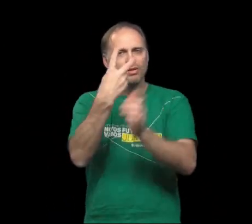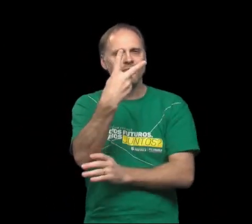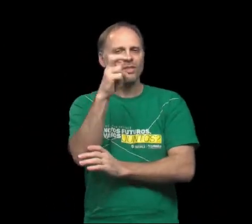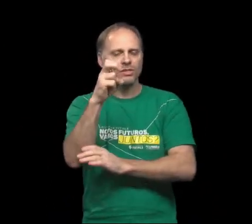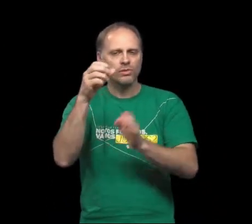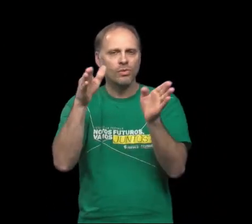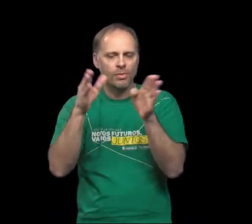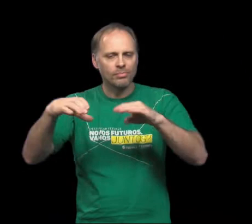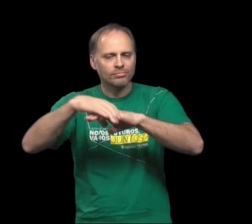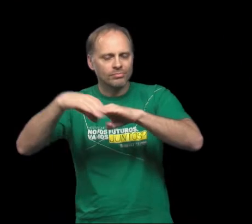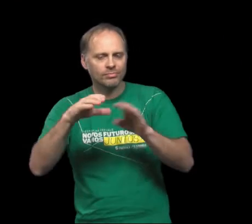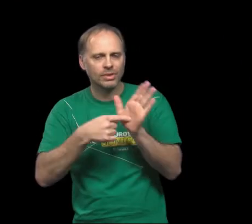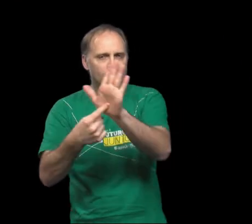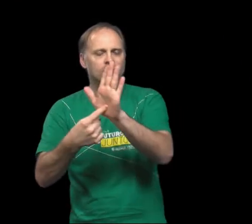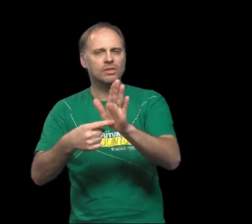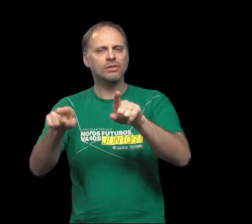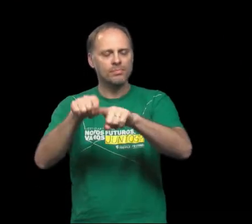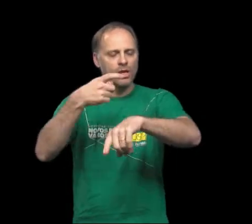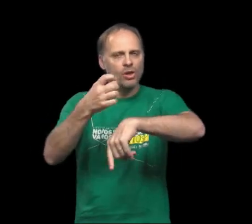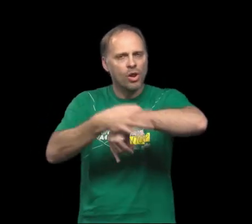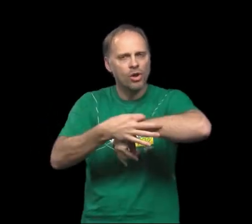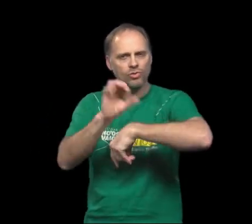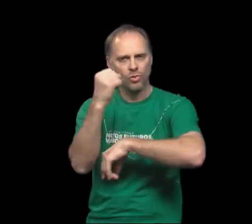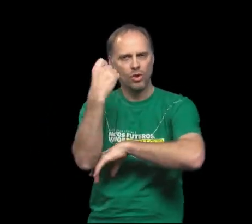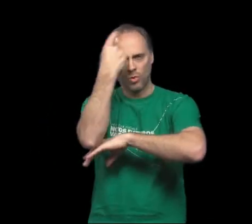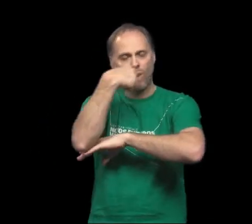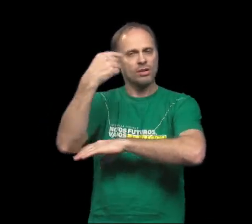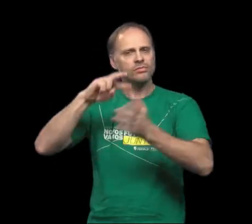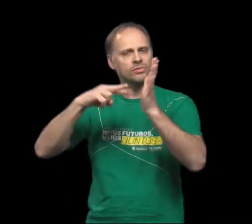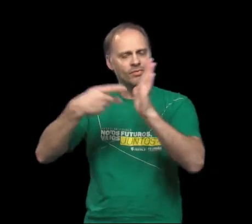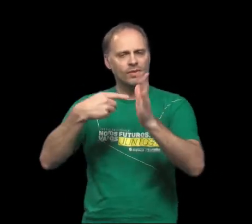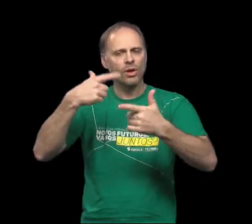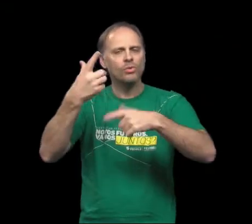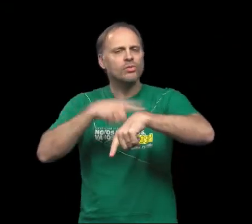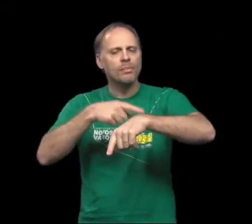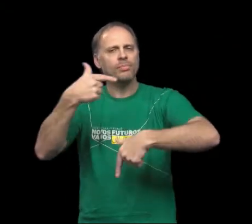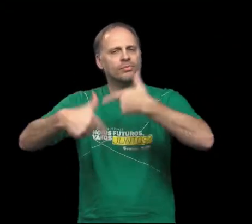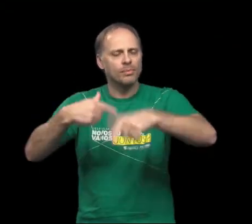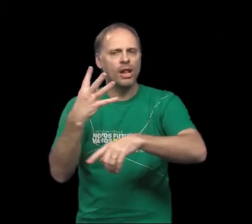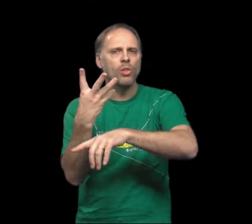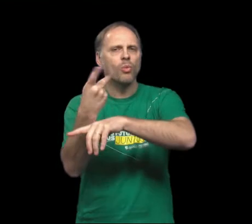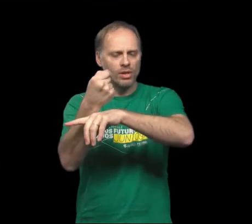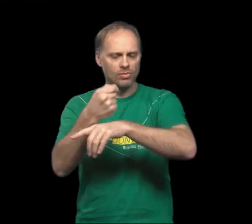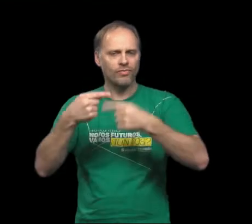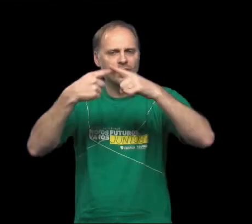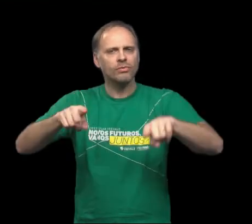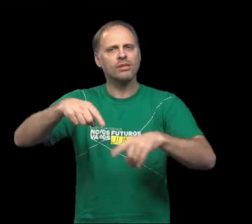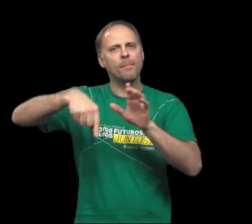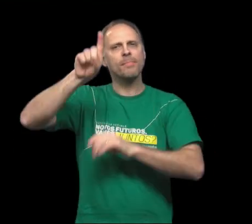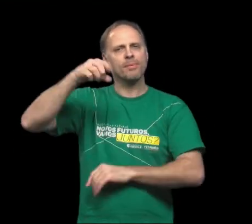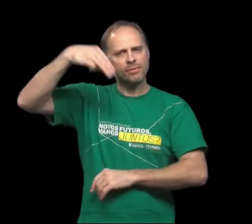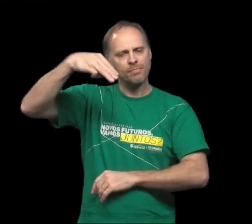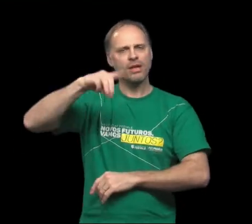25 sapatos, sob um relógio de 8 horas, que significa a jornada diária de trabalho. O monumento foi inaugurado no dia